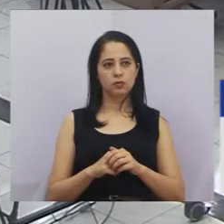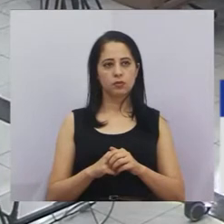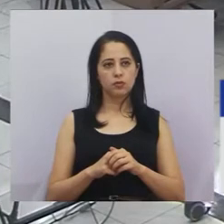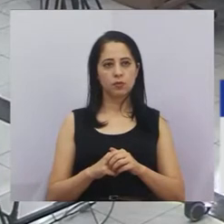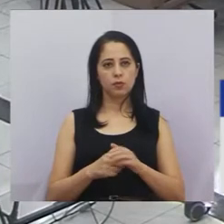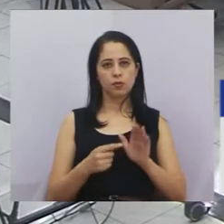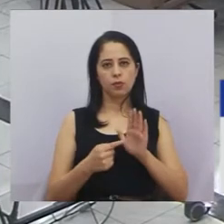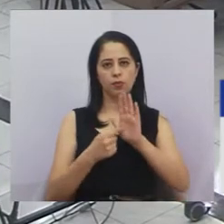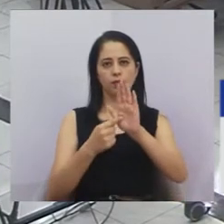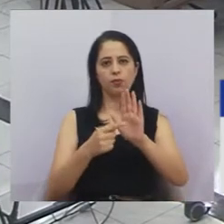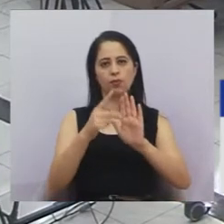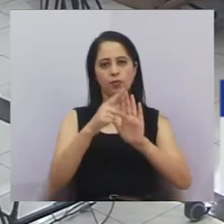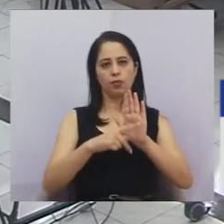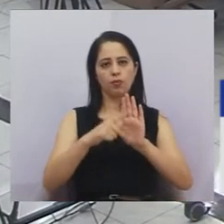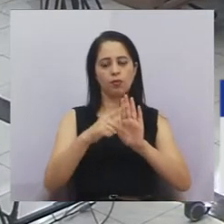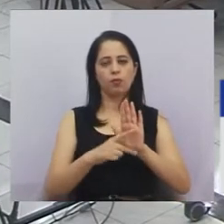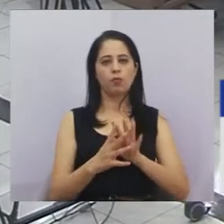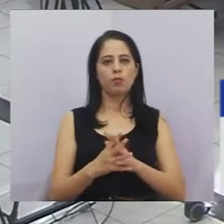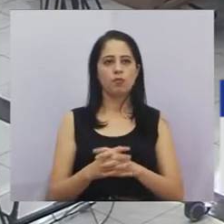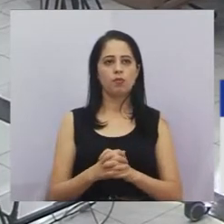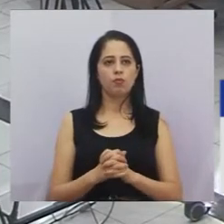Apresentação do projeto.